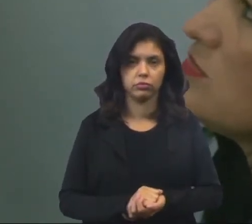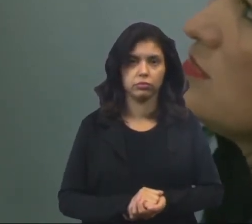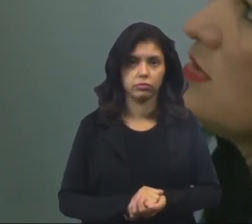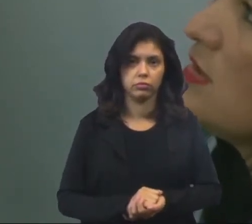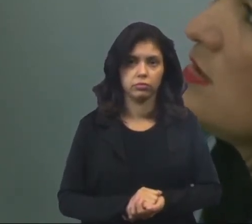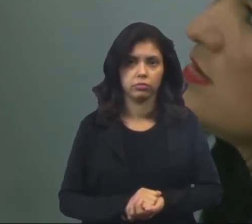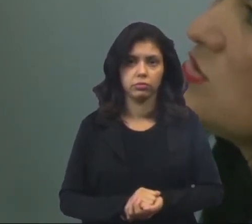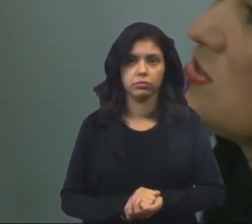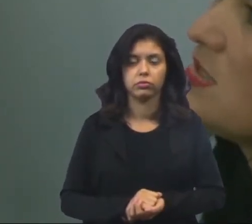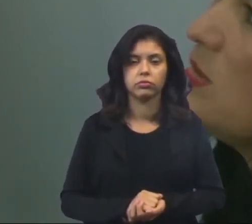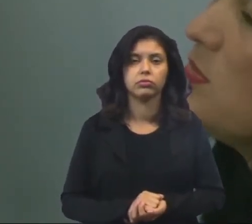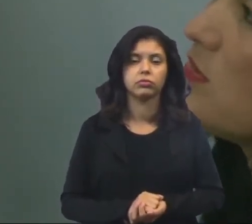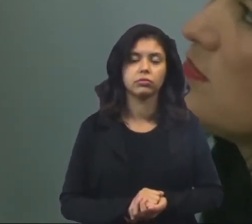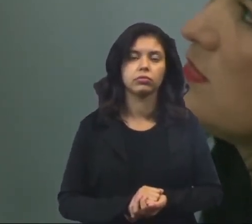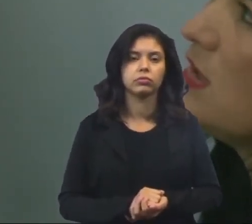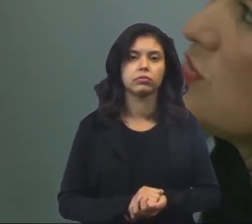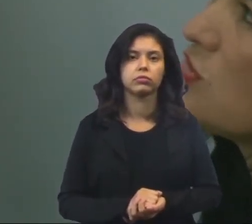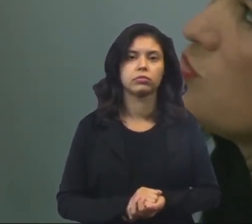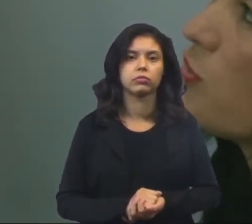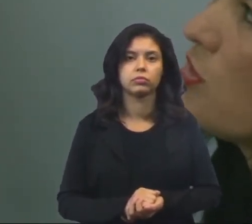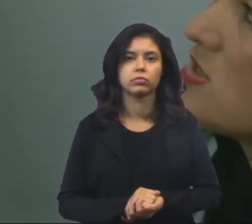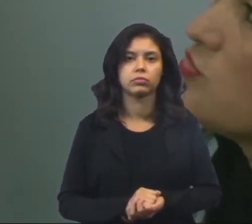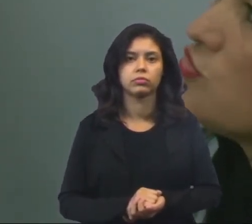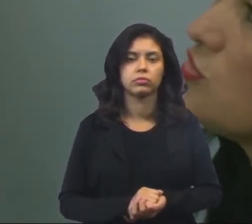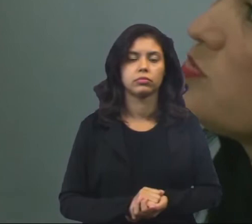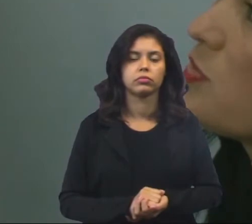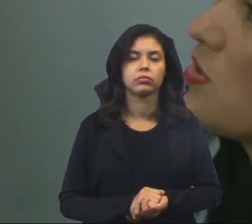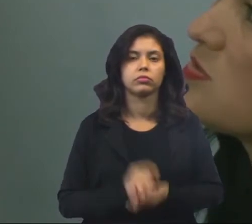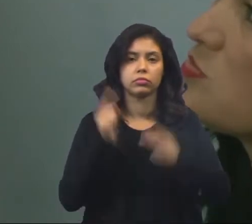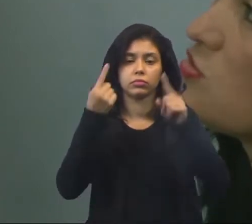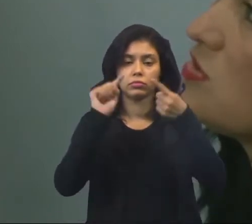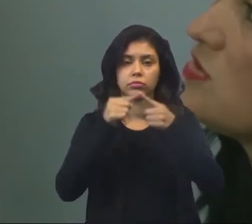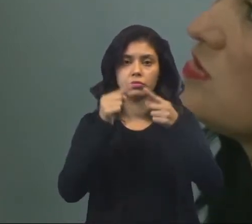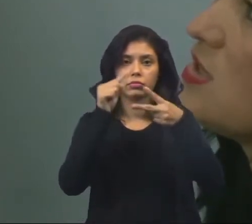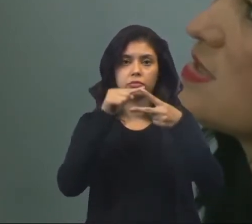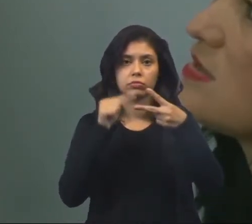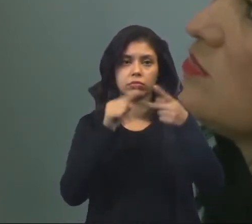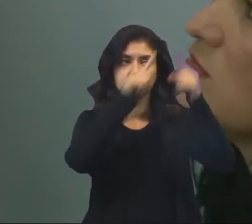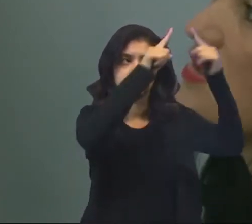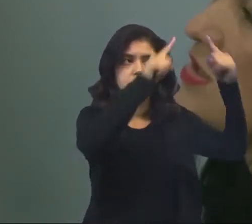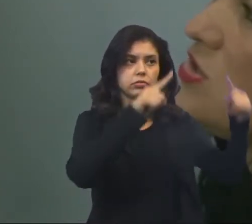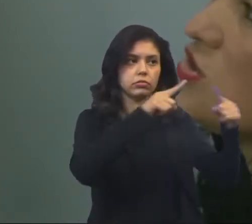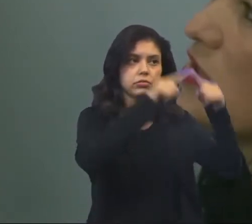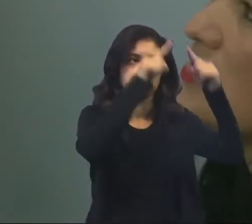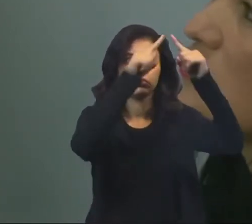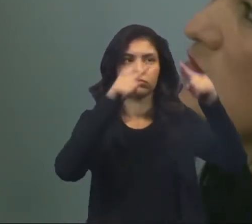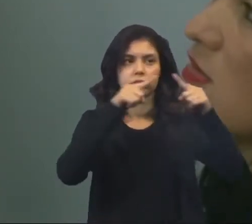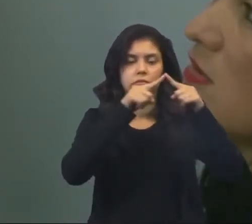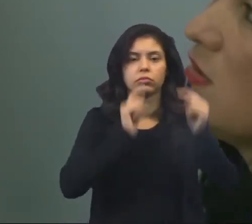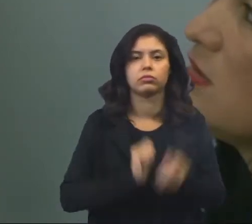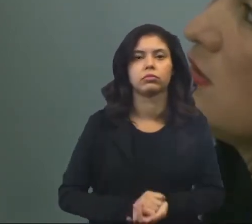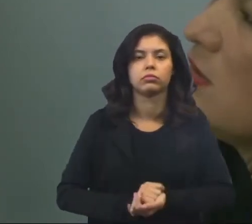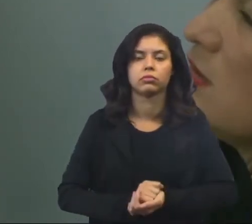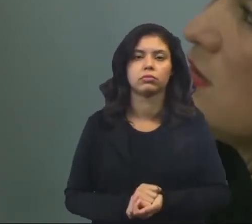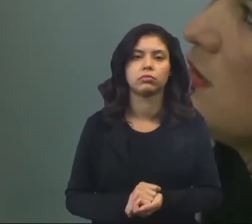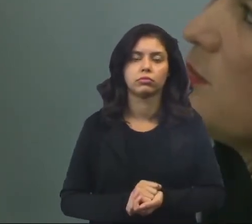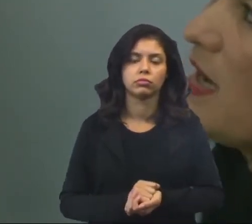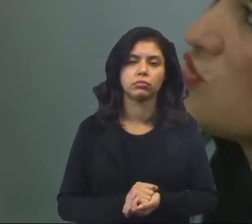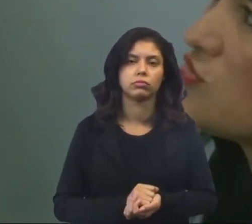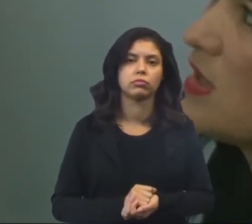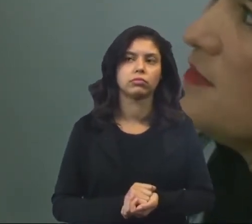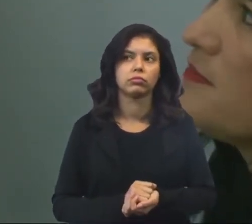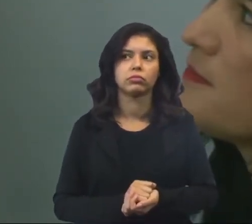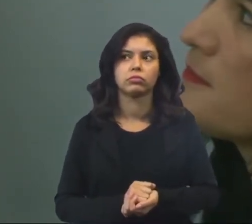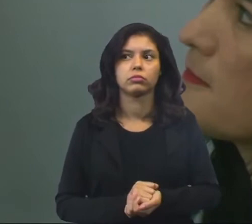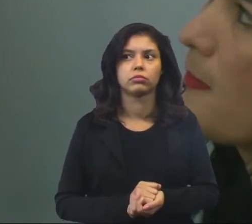direção de cima, ó. Nós próximos, 2 próximos, na direção indicando